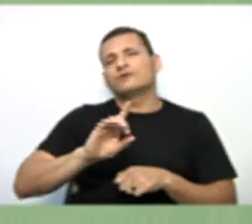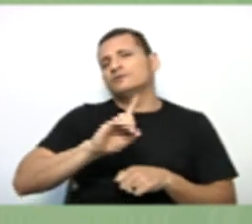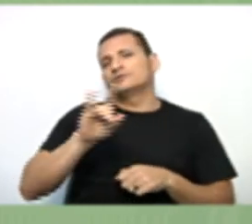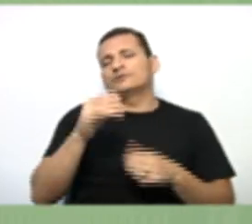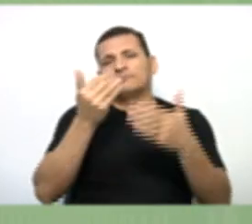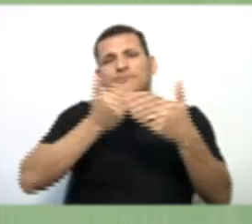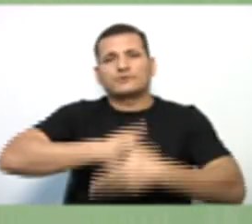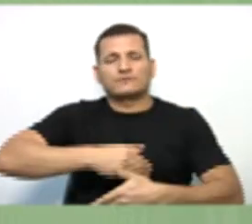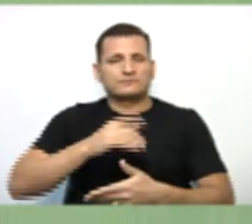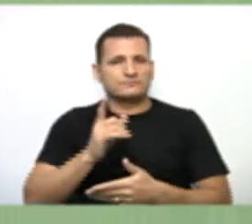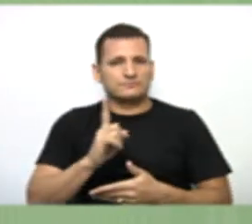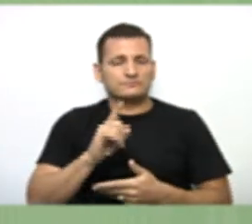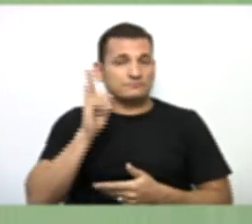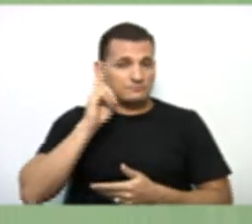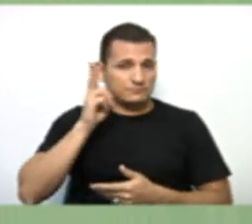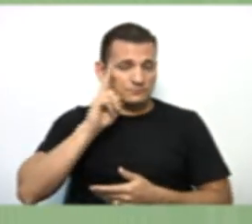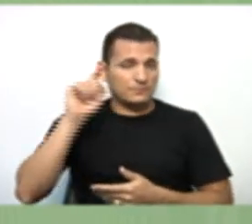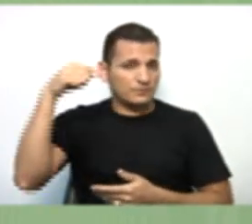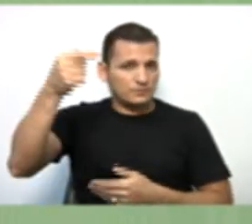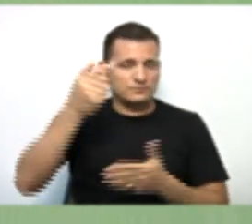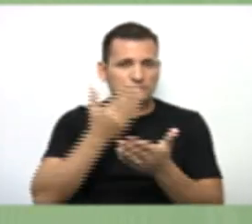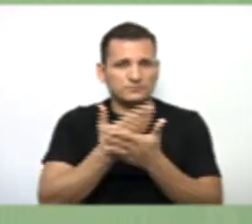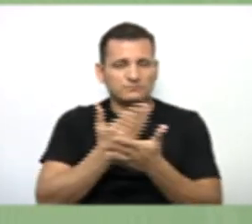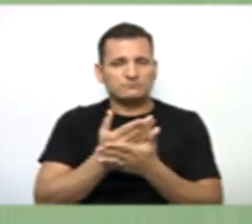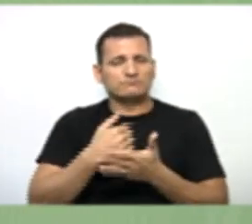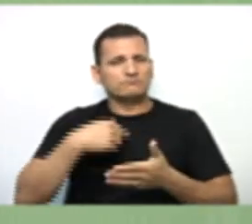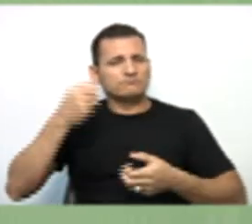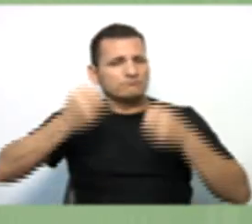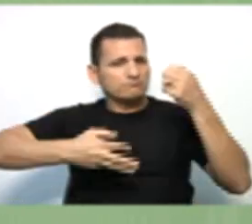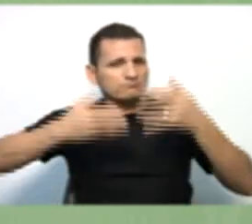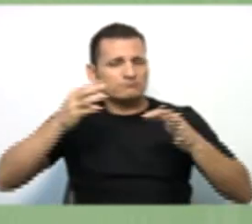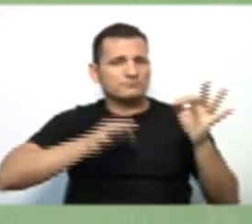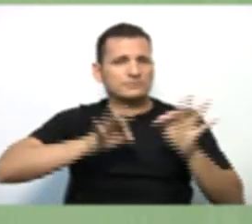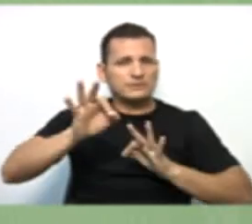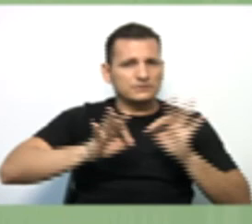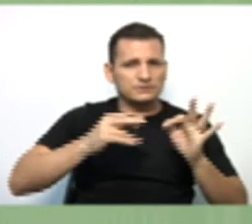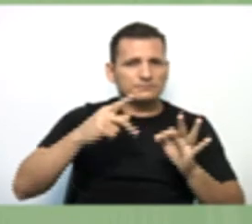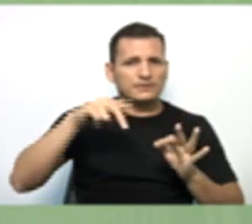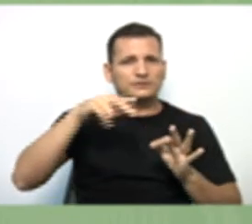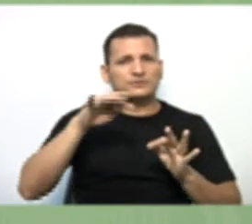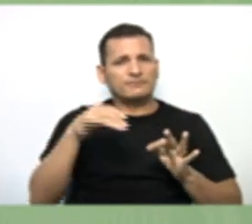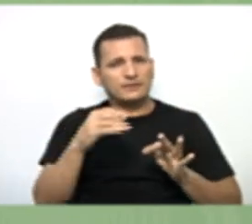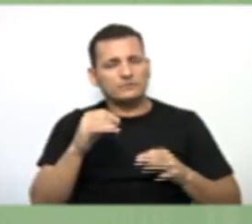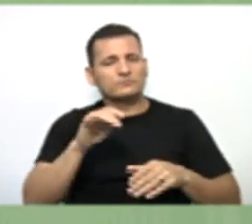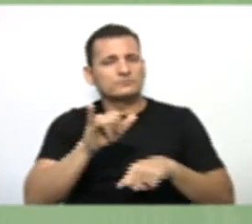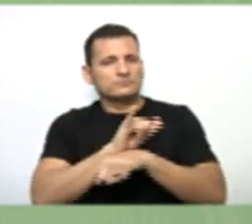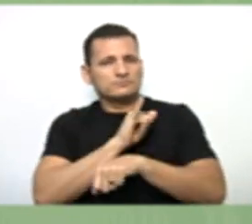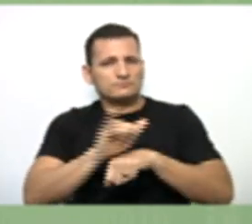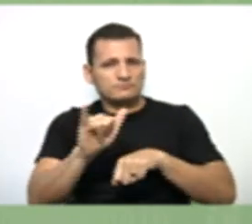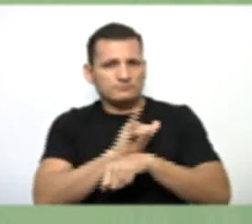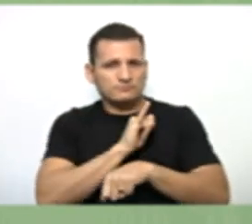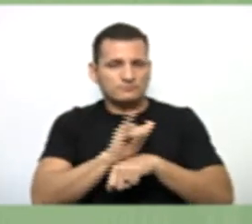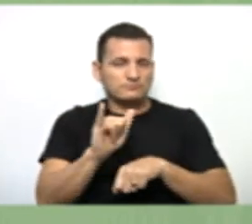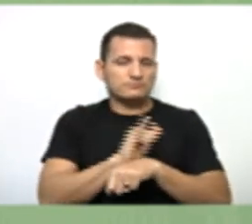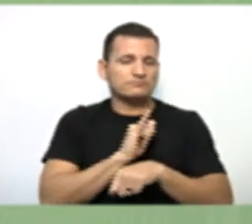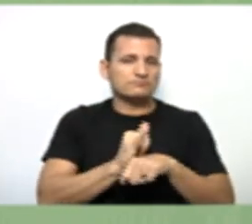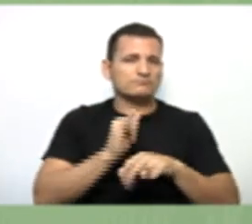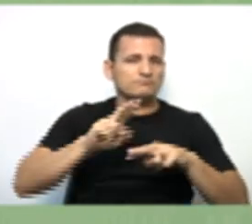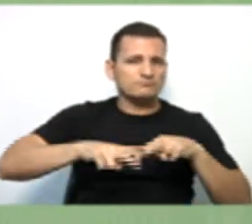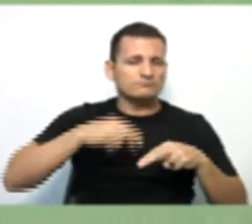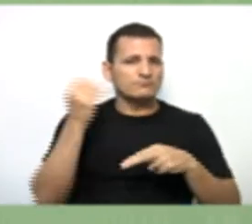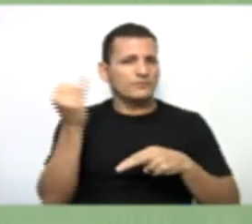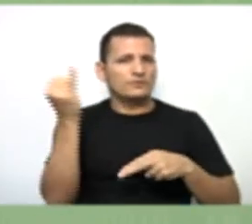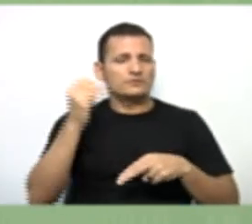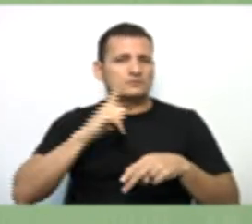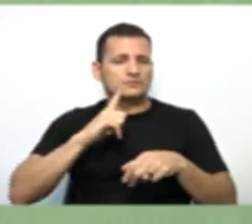não. Lembrem-se, nas próximas aulas nós vamos falar sobre planejamento, vamos falar sobre estratégia, não é? Por isso que é importante nós